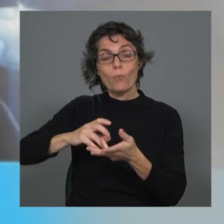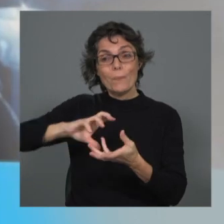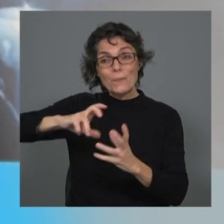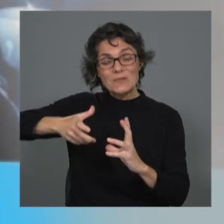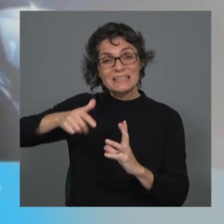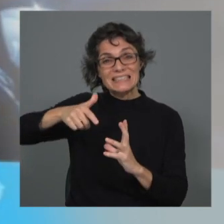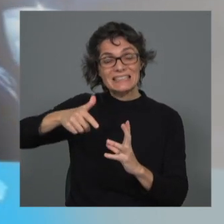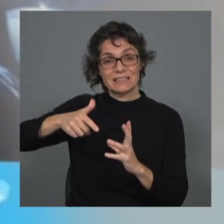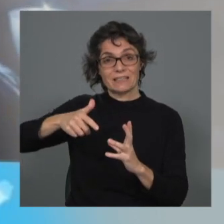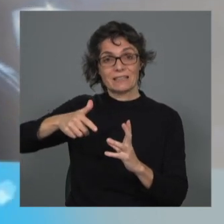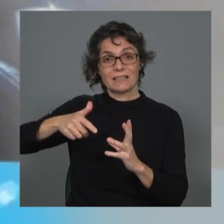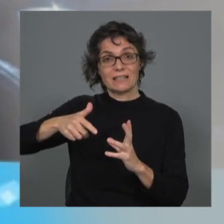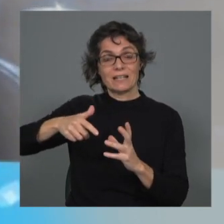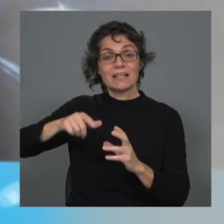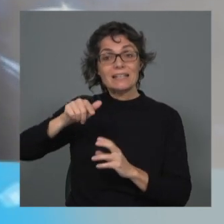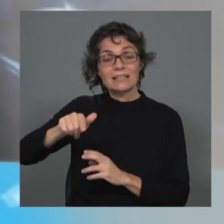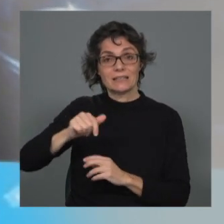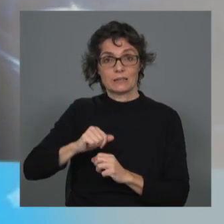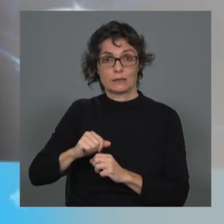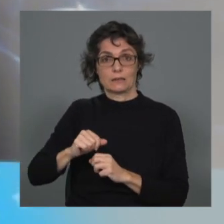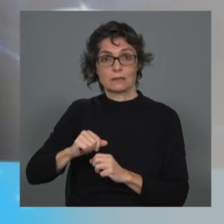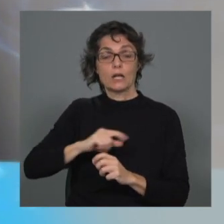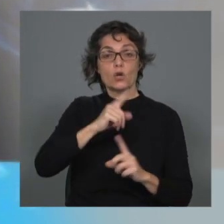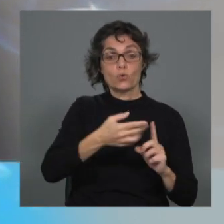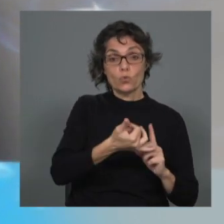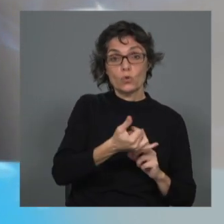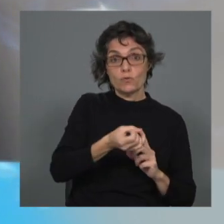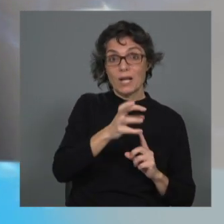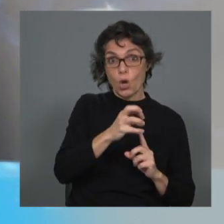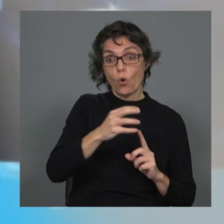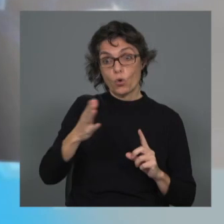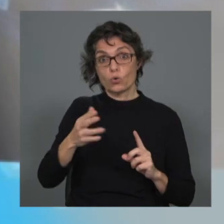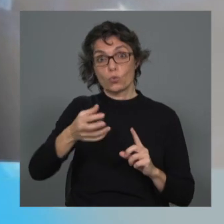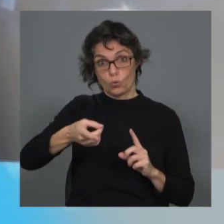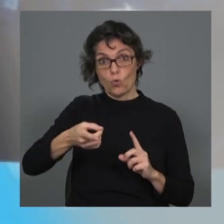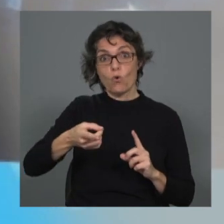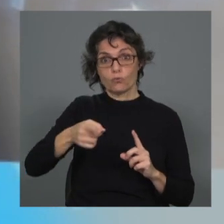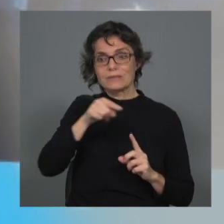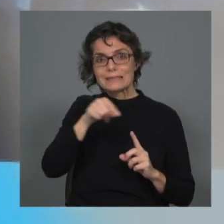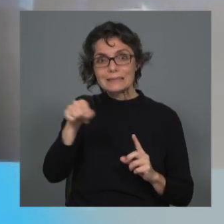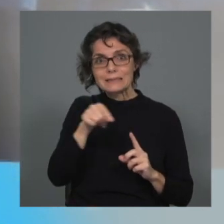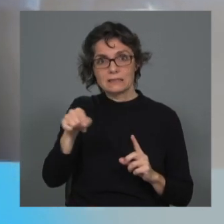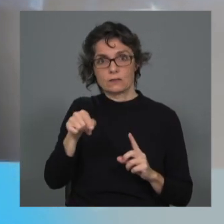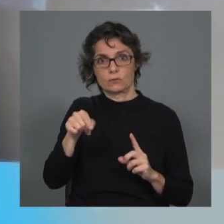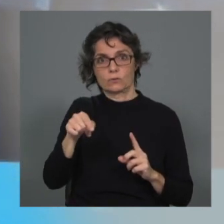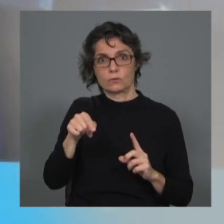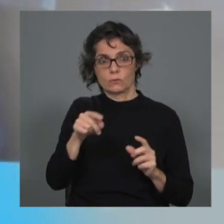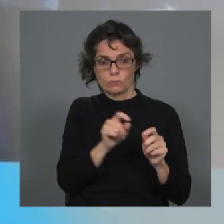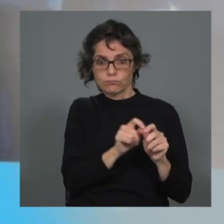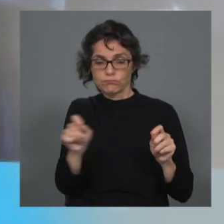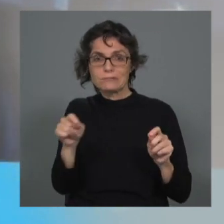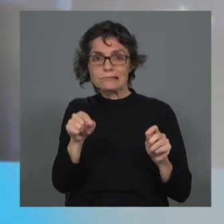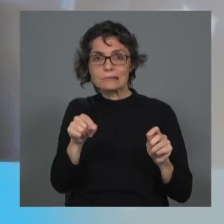2008, 2009, e essa grave crise financeira deveu-se ao predomínio de